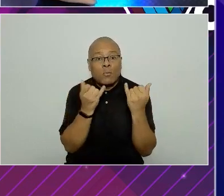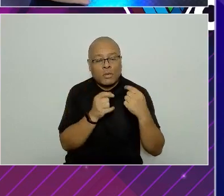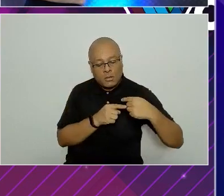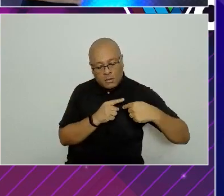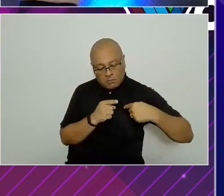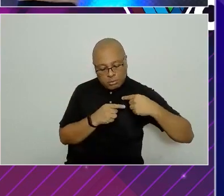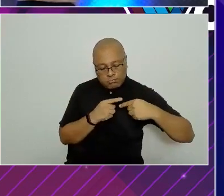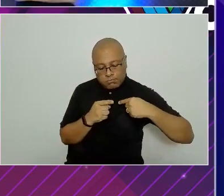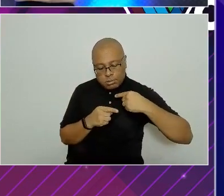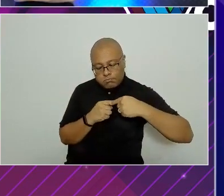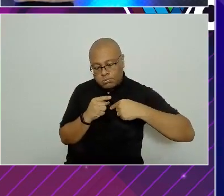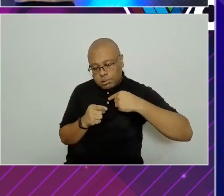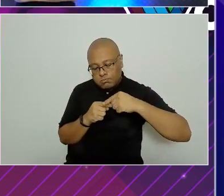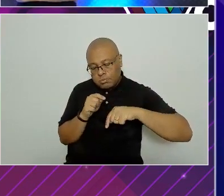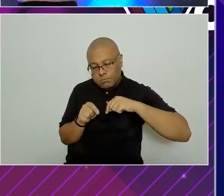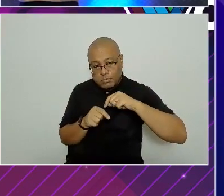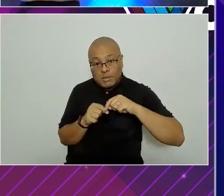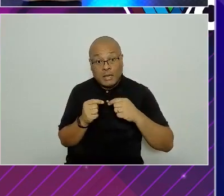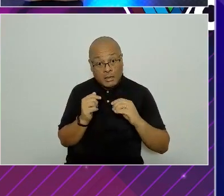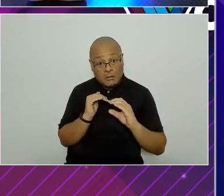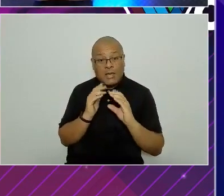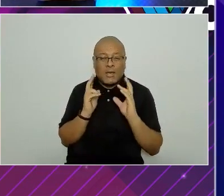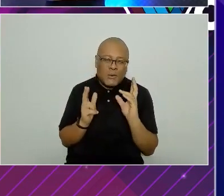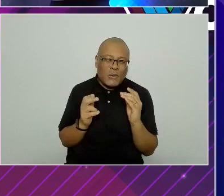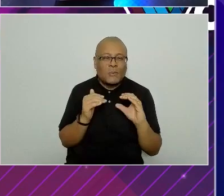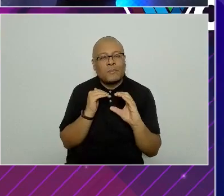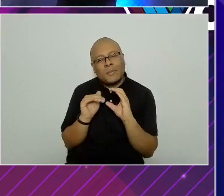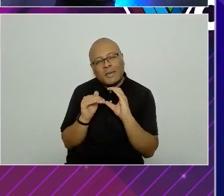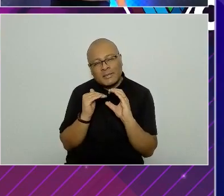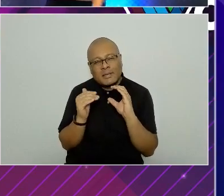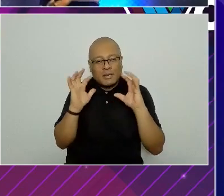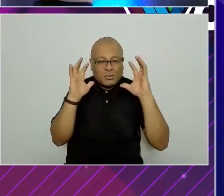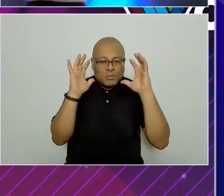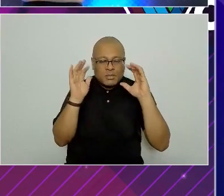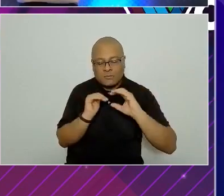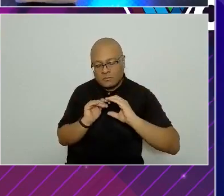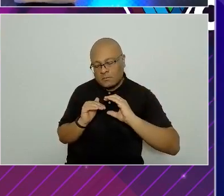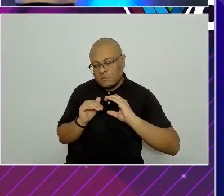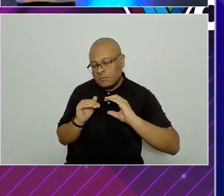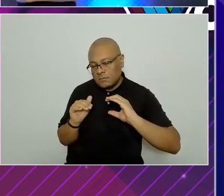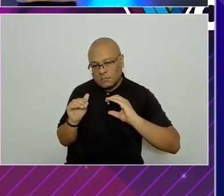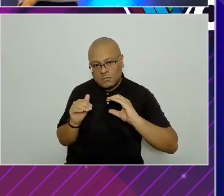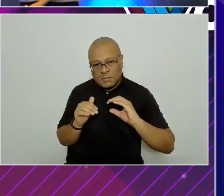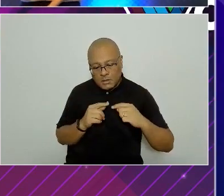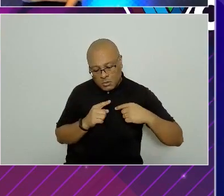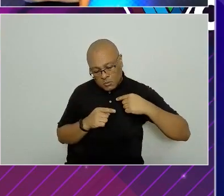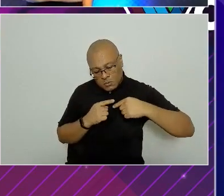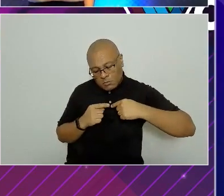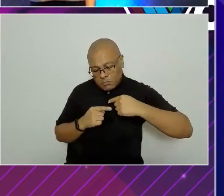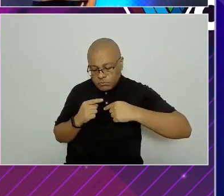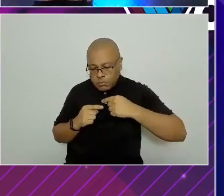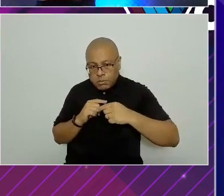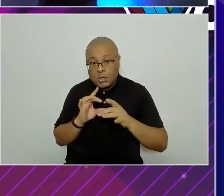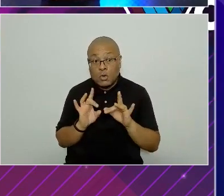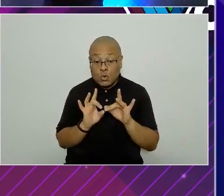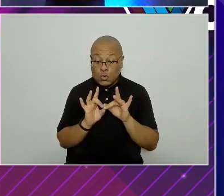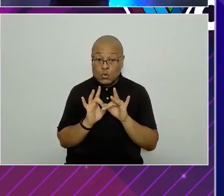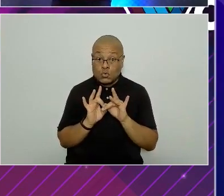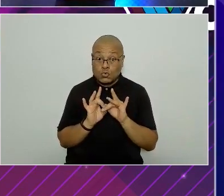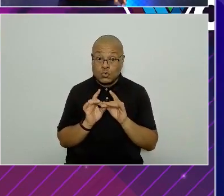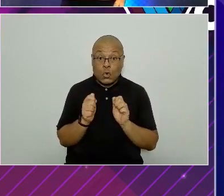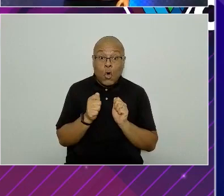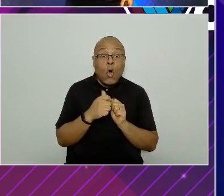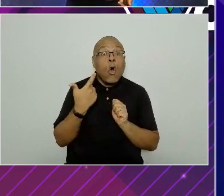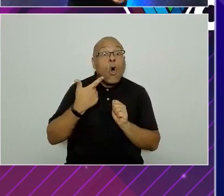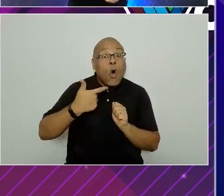a difusão dessas mensagens, dessas informações, e também a parte do processamento, né, em conjunto com outros neurônios,